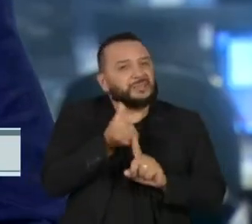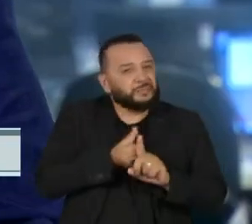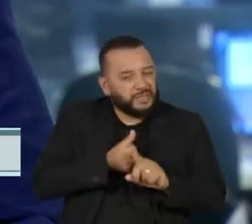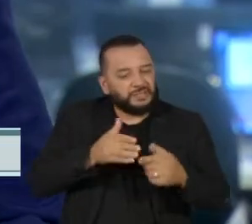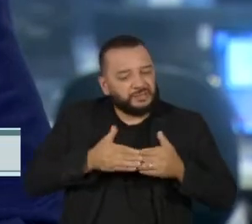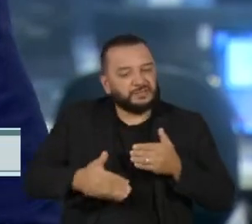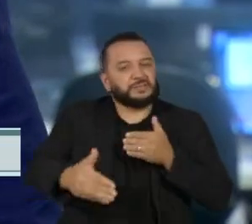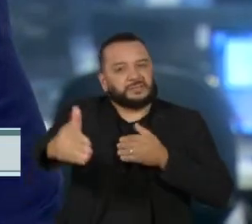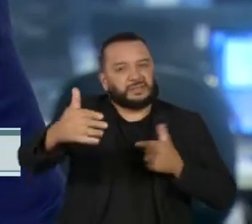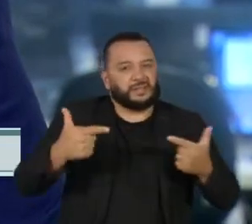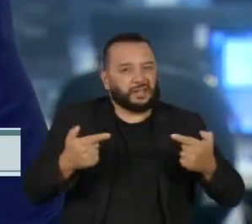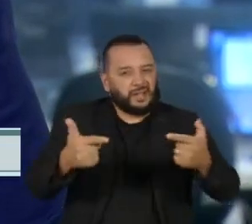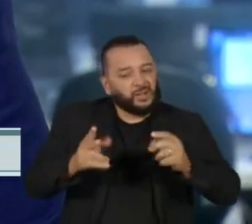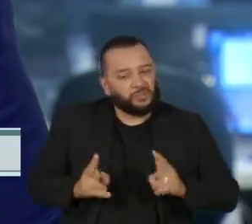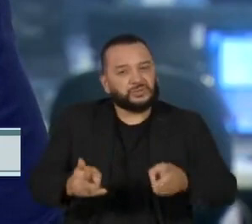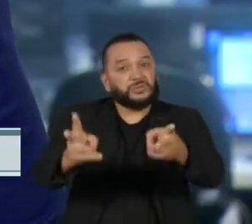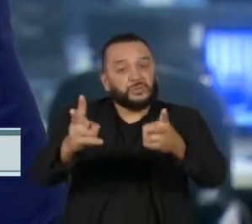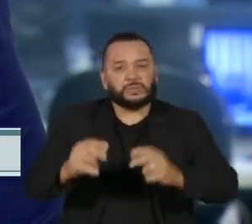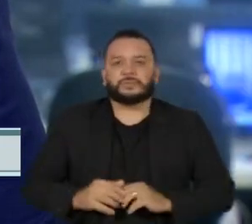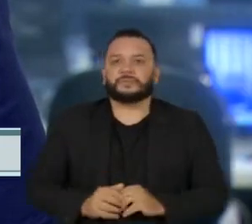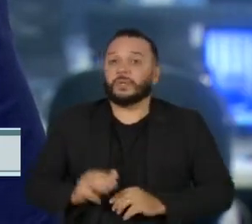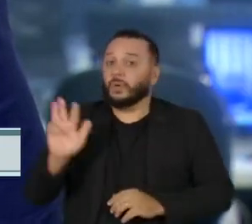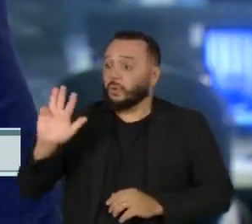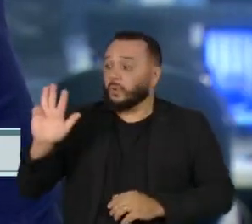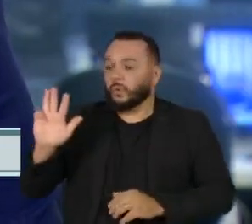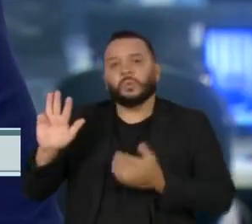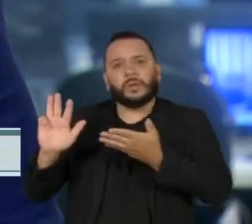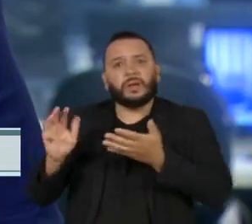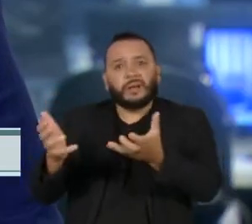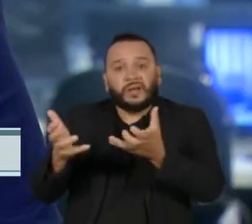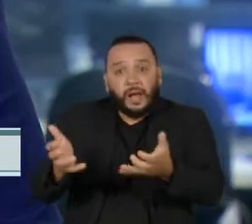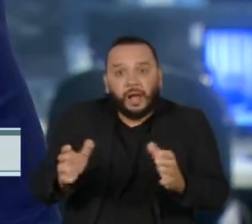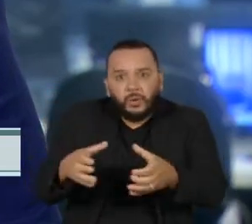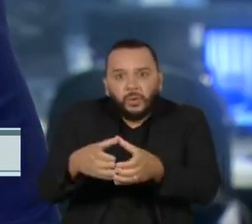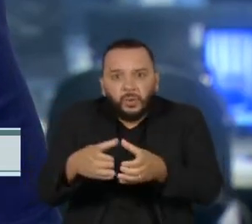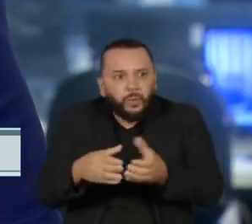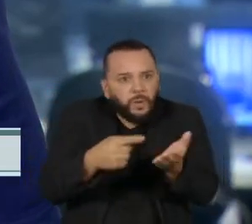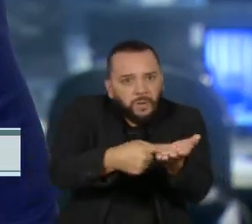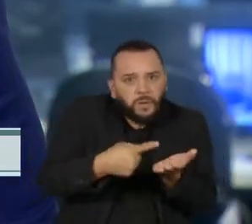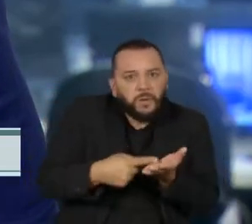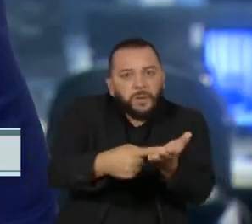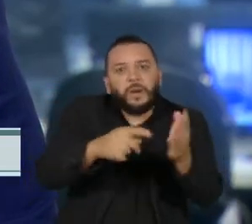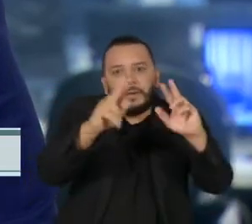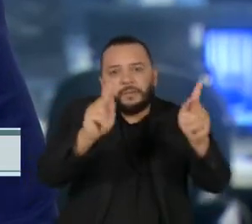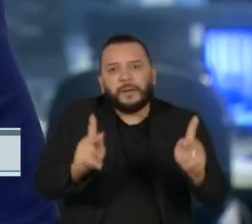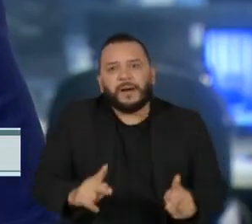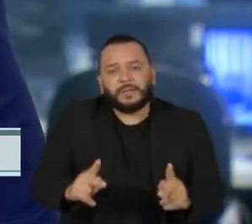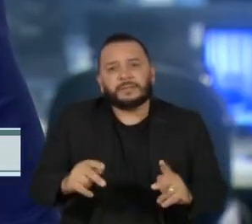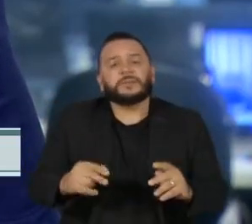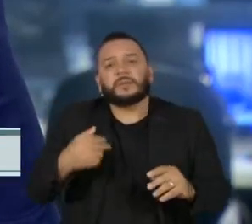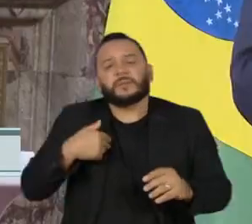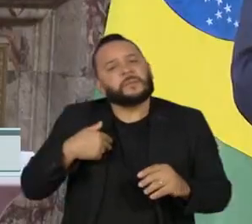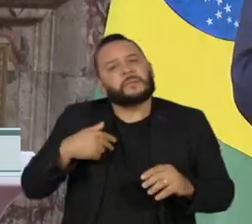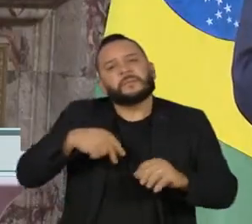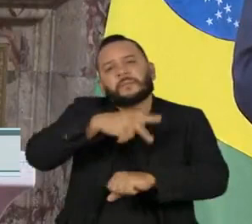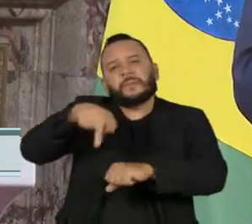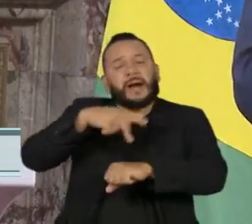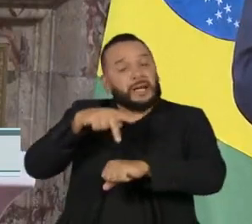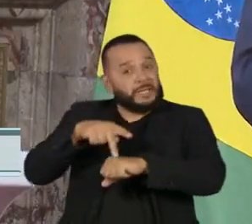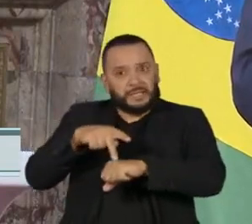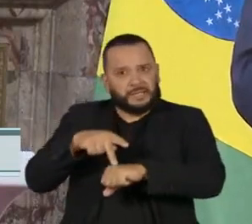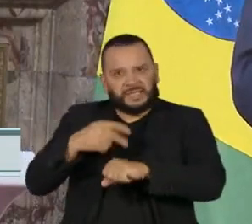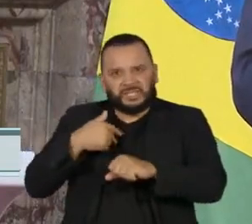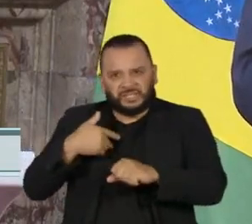presidente Lula voltou a propor a formação de um grupo para negociar a paz com países que não estejam envolvidos no conflito.